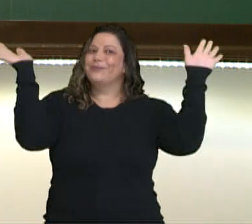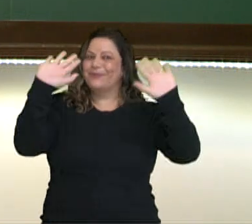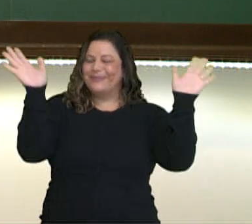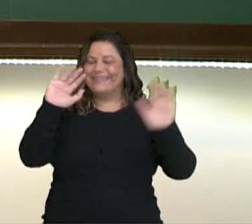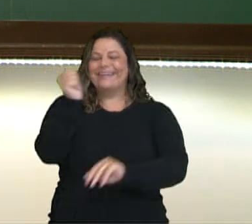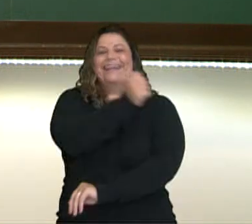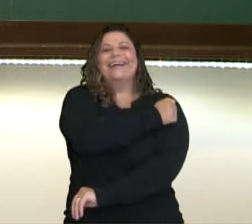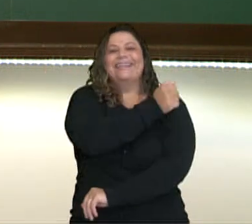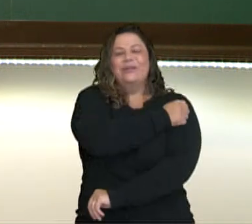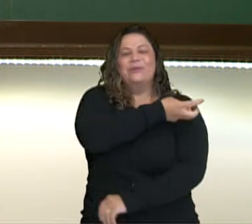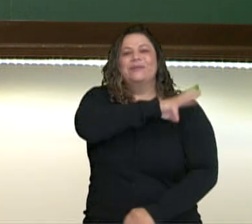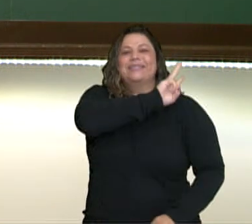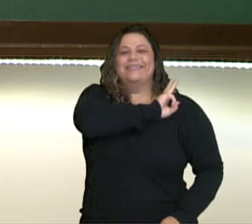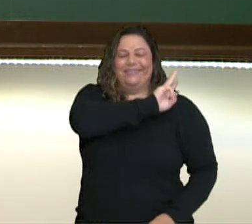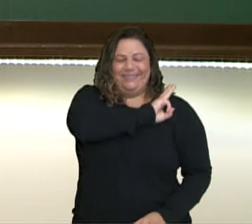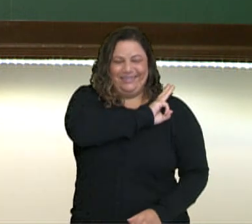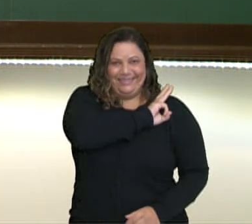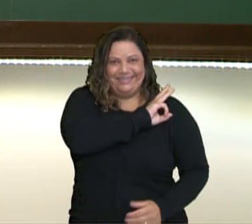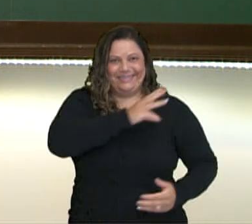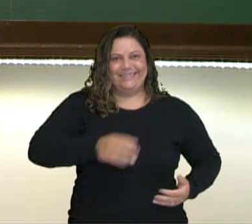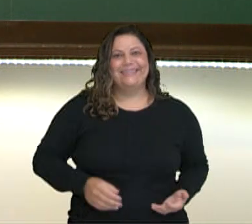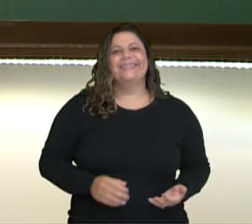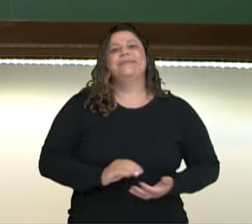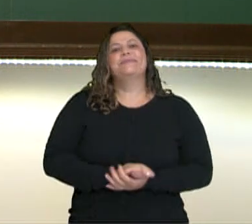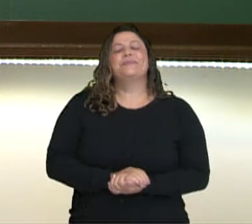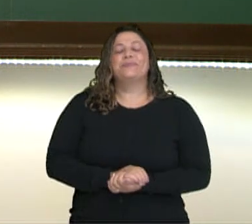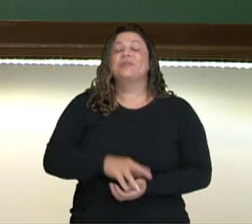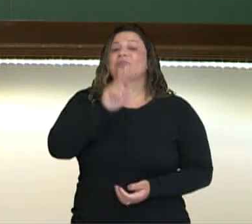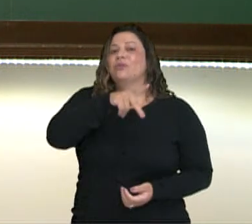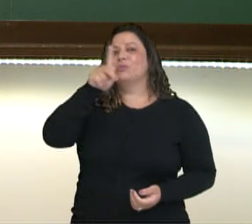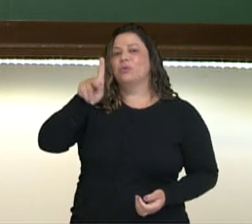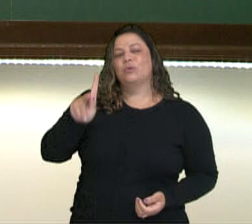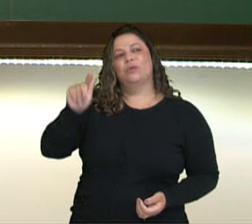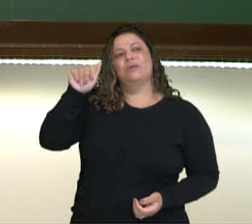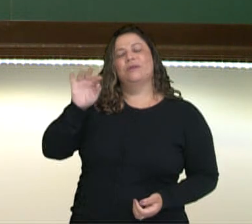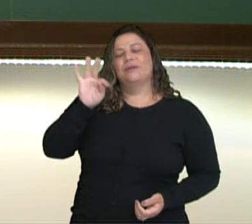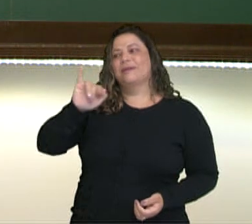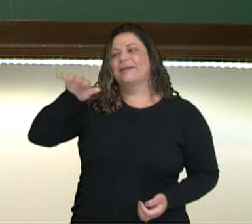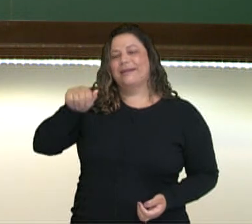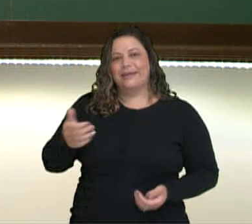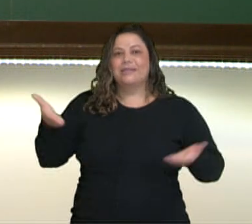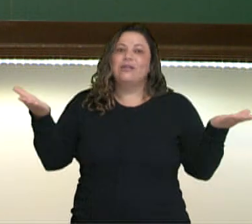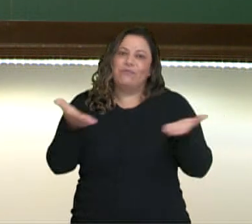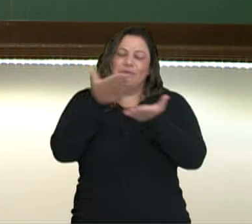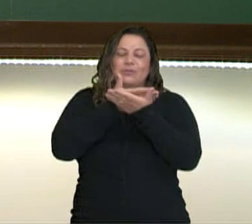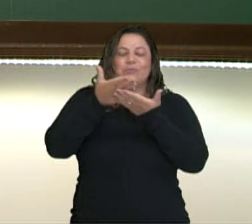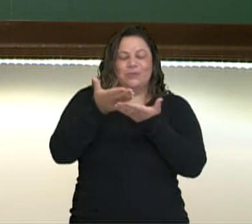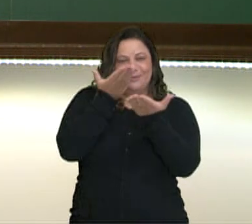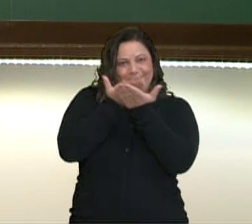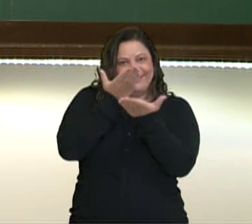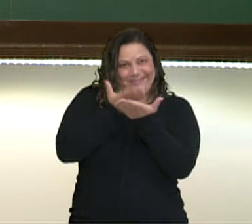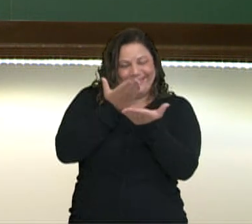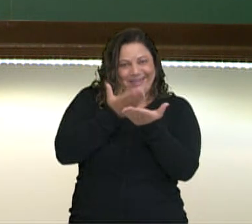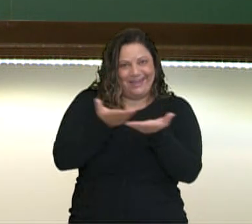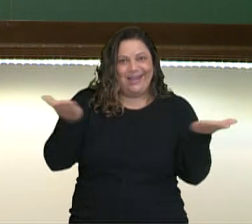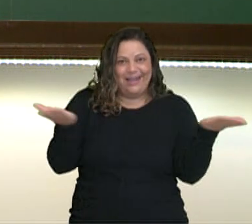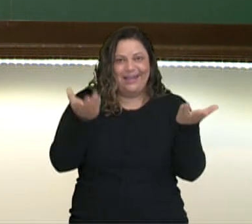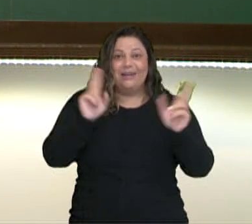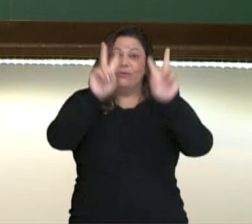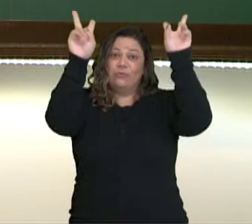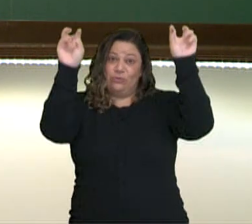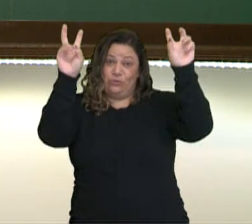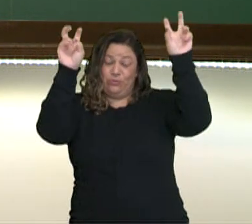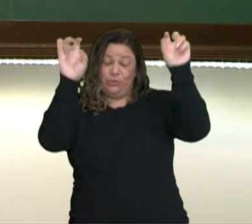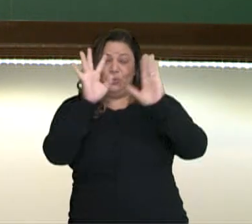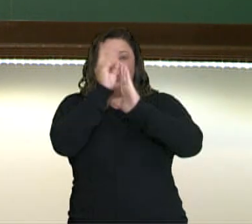Olá, estudante da terceira série do ensino médio. Sou a professora Kátia e vamos para a nossa aula sobre o conteúdo